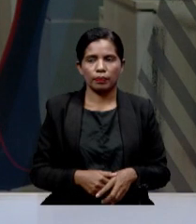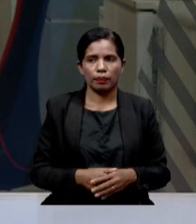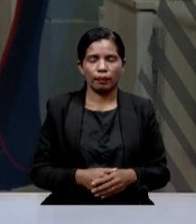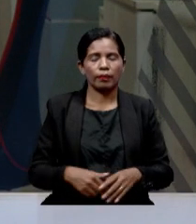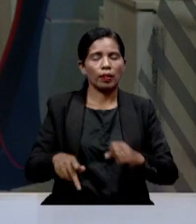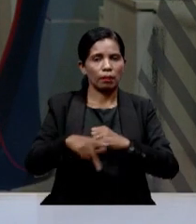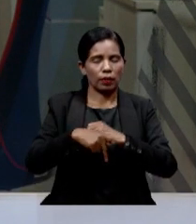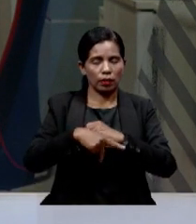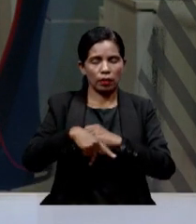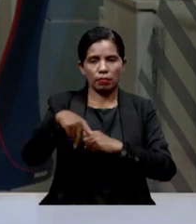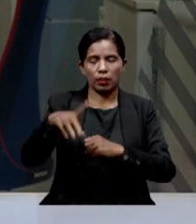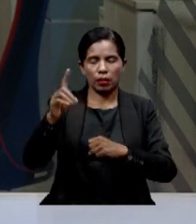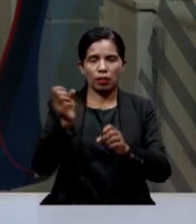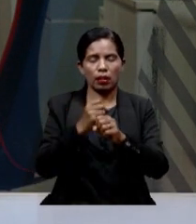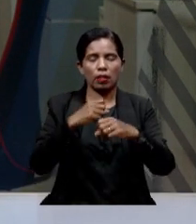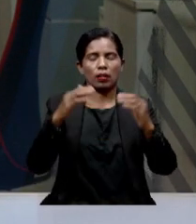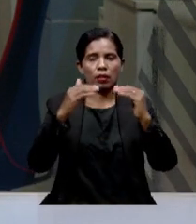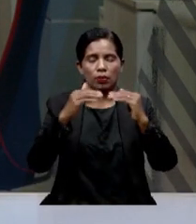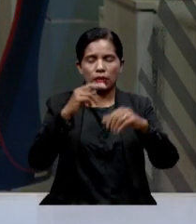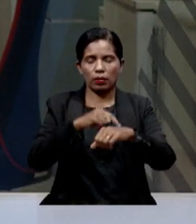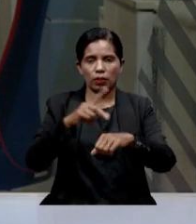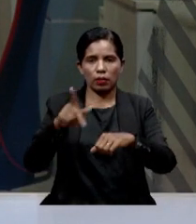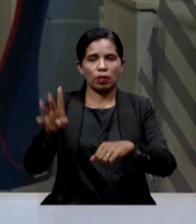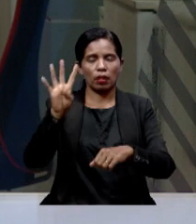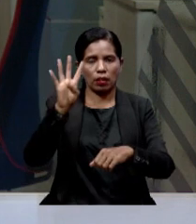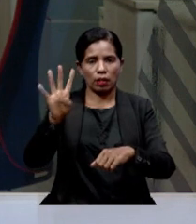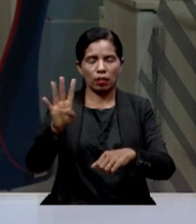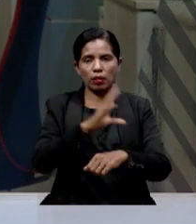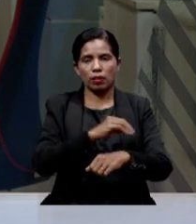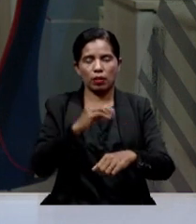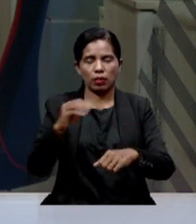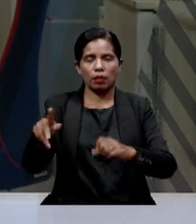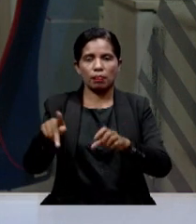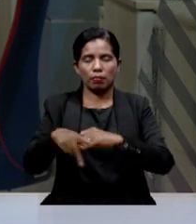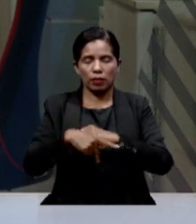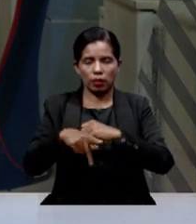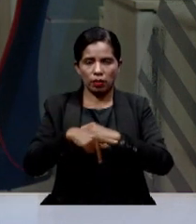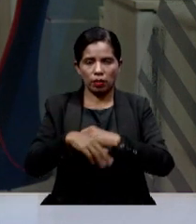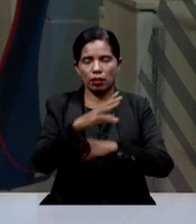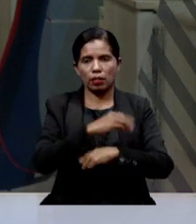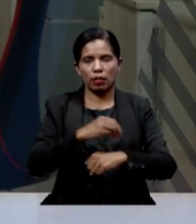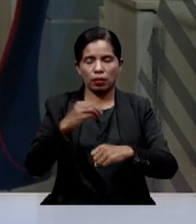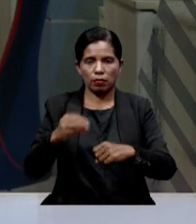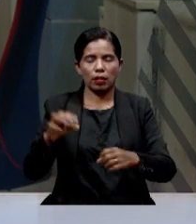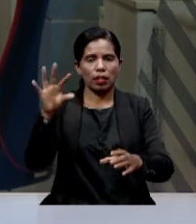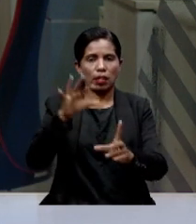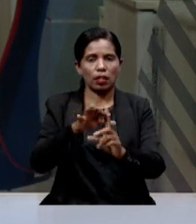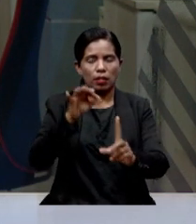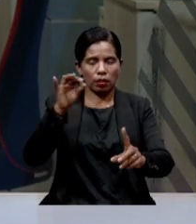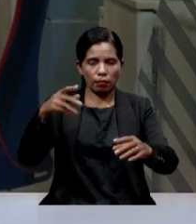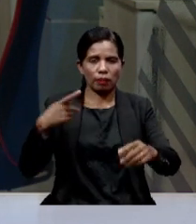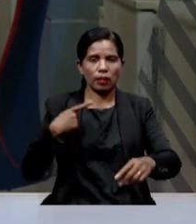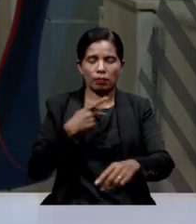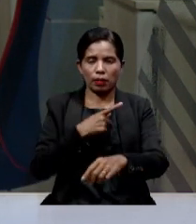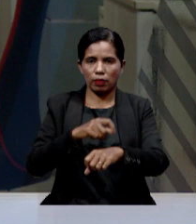Partido Democrático realiza Conferência Nacional Badahat, onde afirma partido na posição da eleição parlamentar tina em